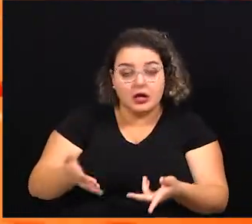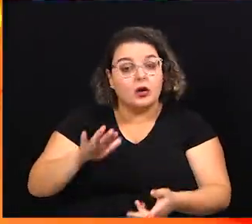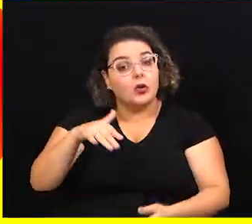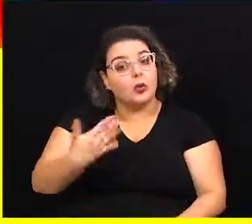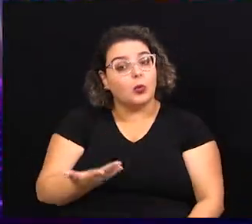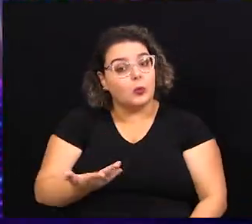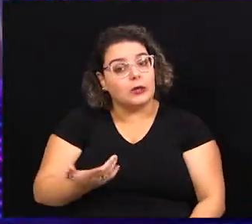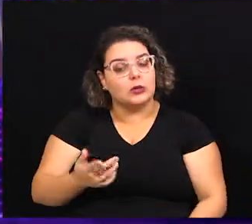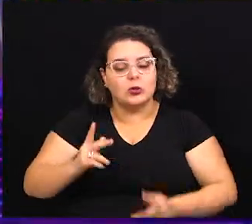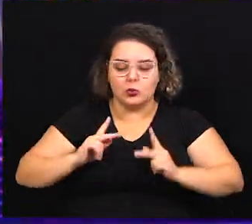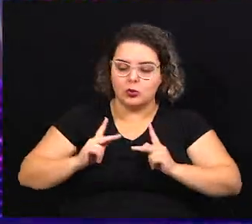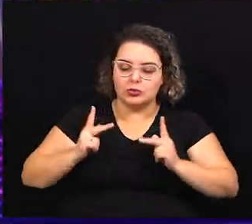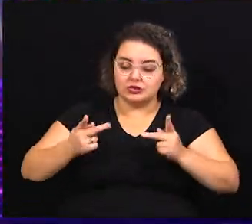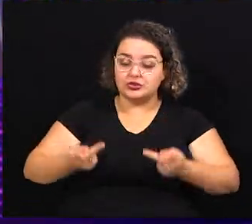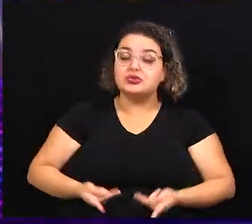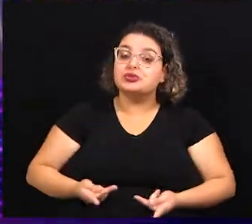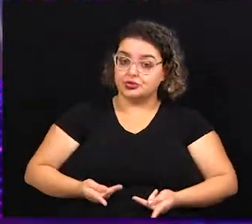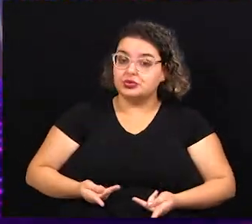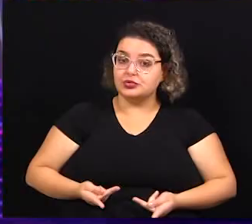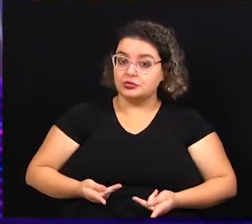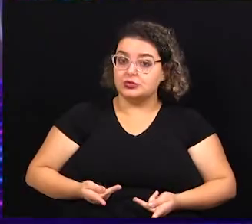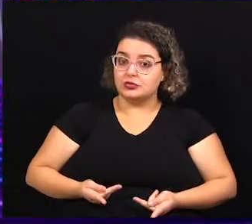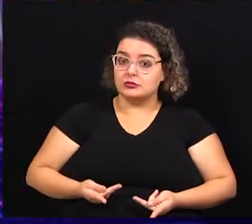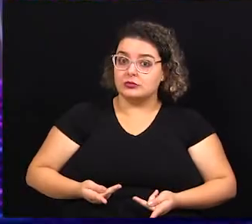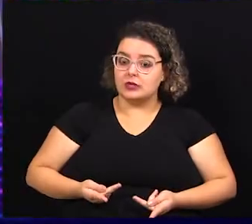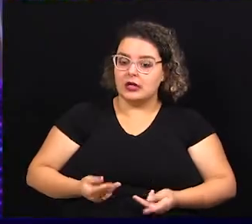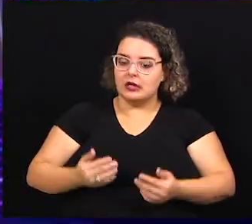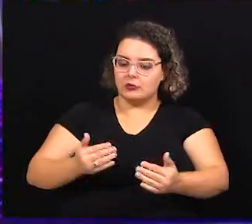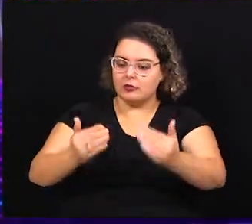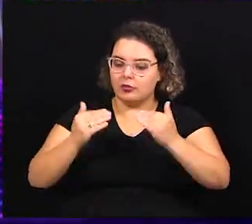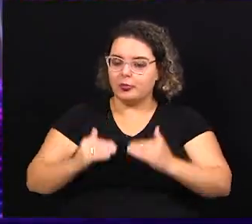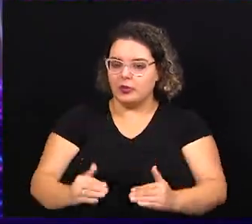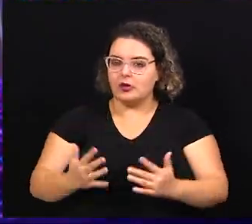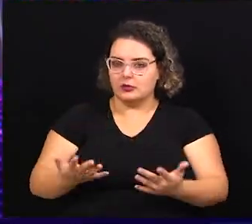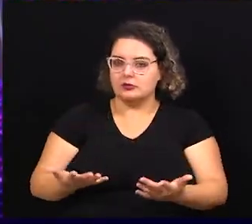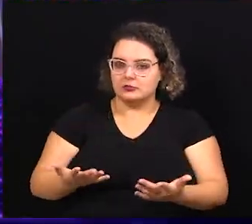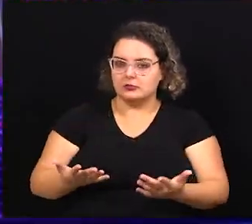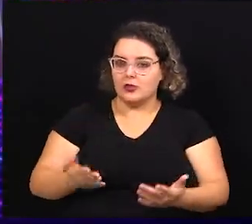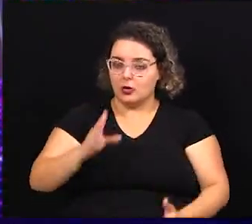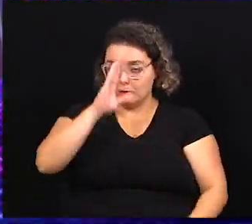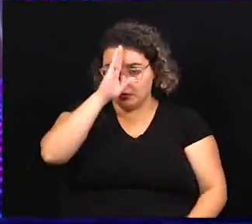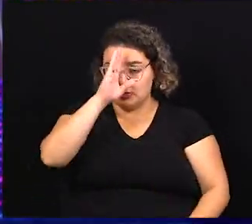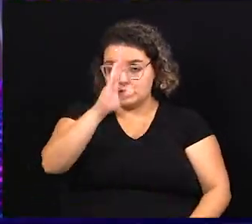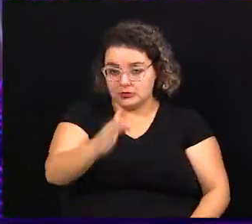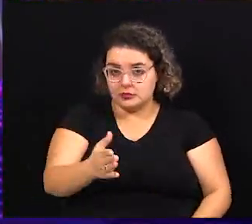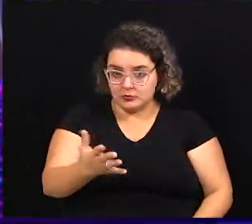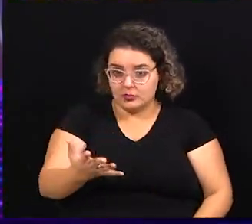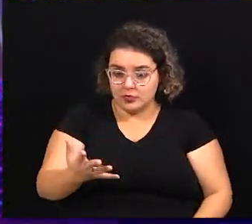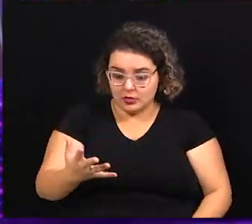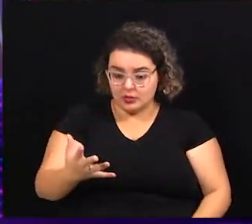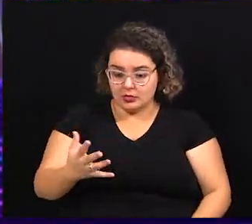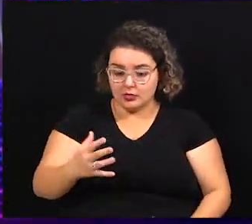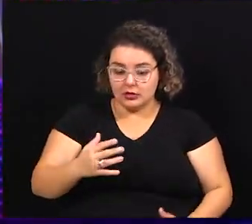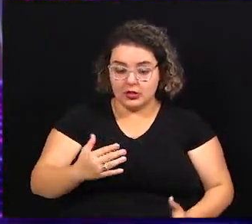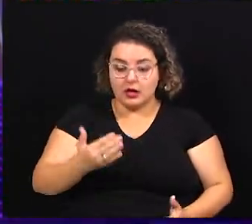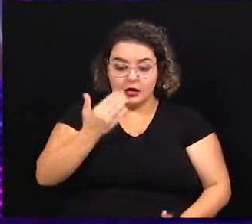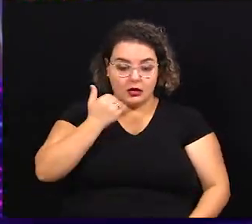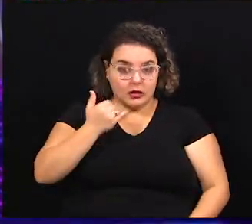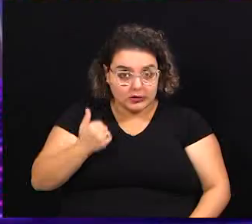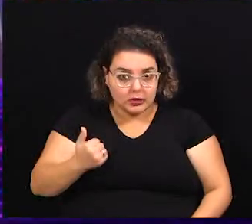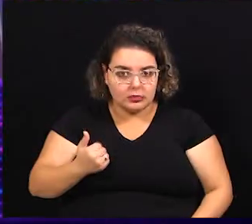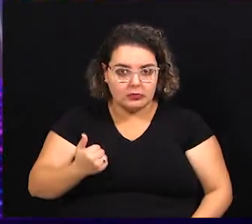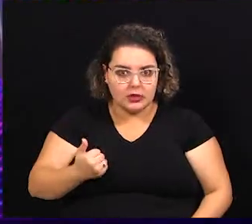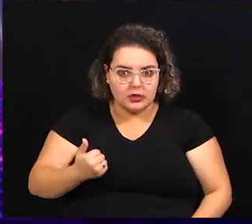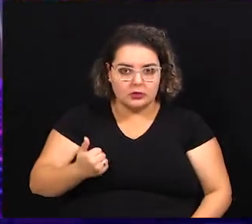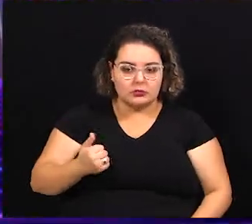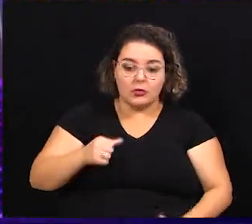história, porque quando o ser humano ele deixa de ser a força primária, né, a principal força